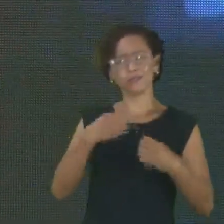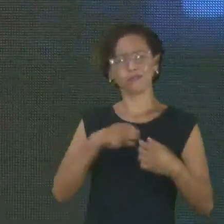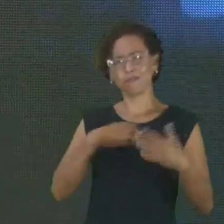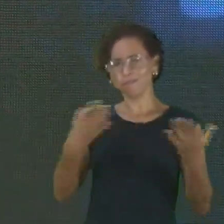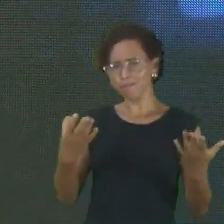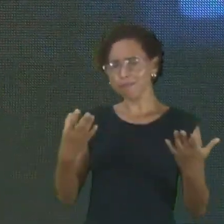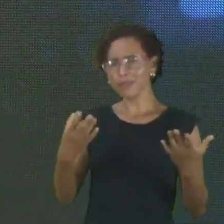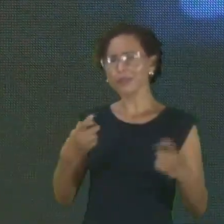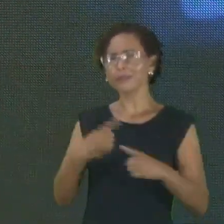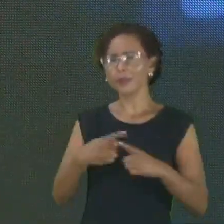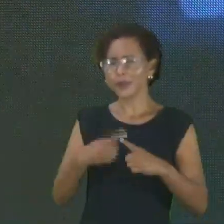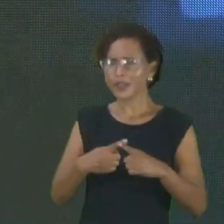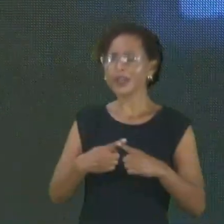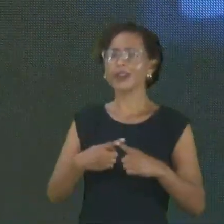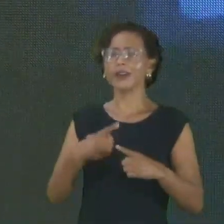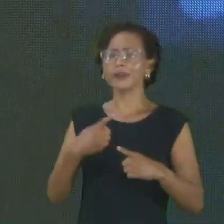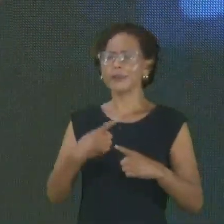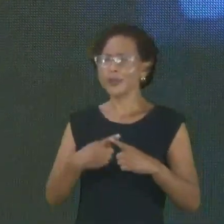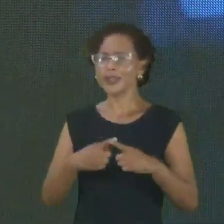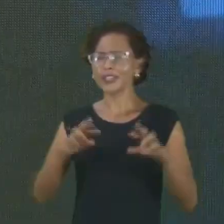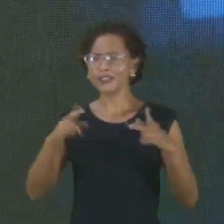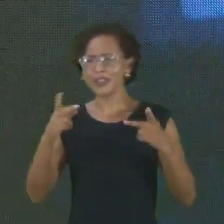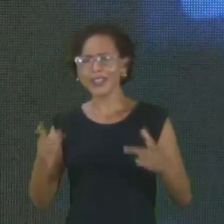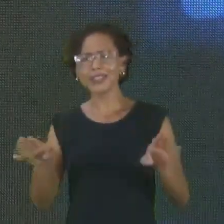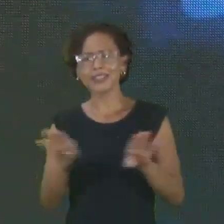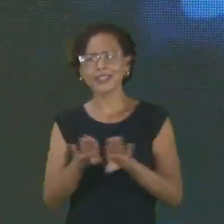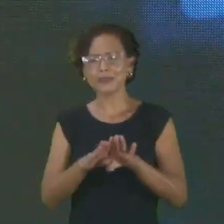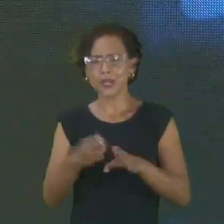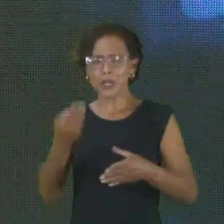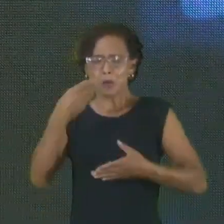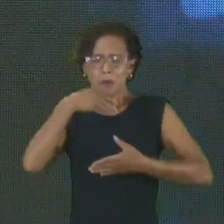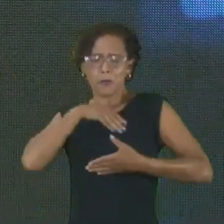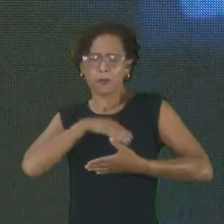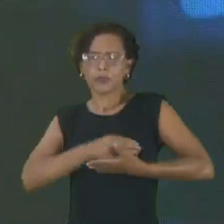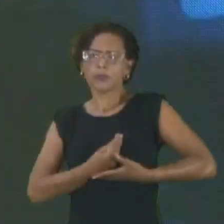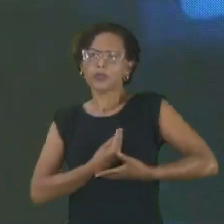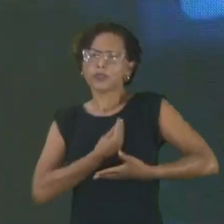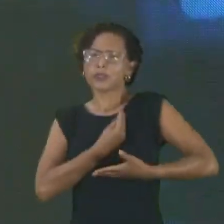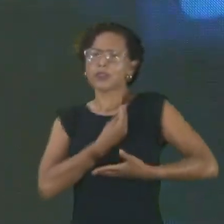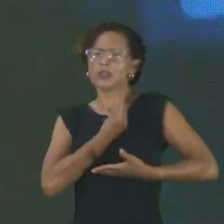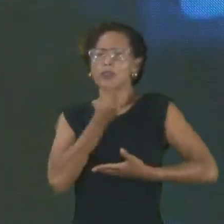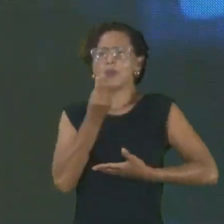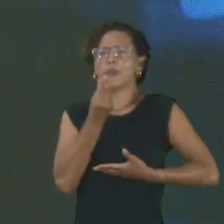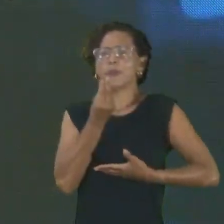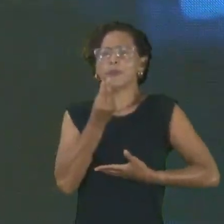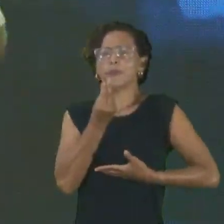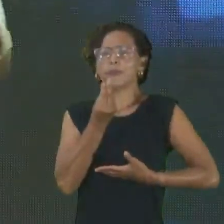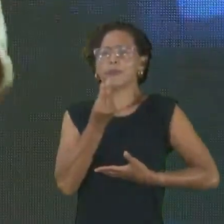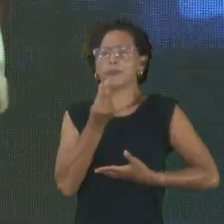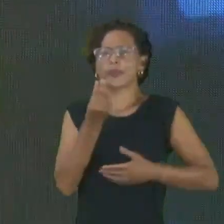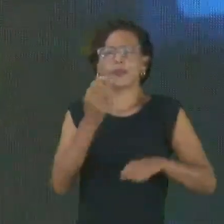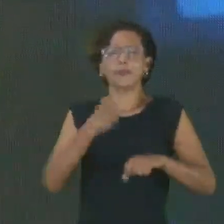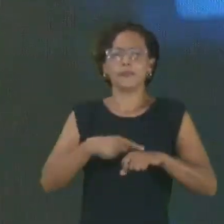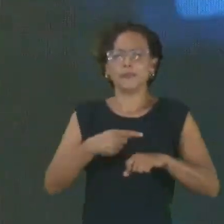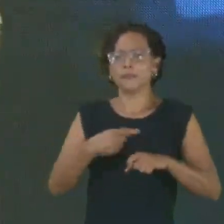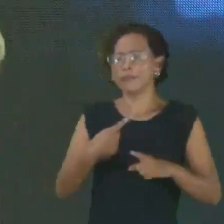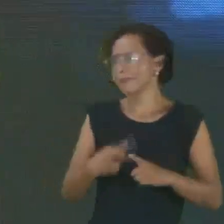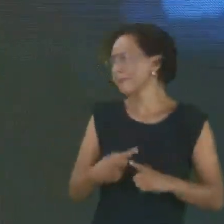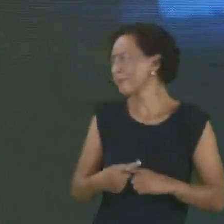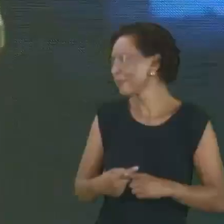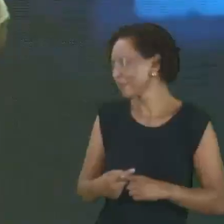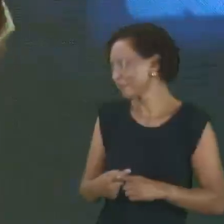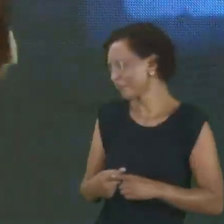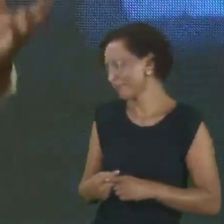nasce do interior, é mentalidade diferente do mundo. Porque se nós reproduzirmos